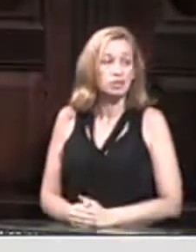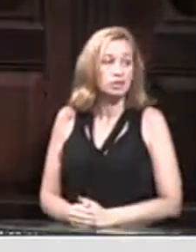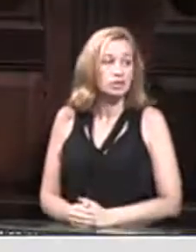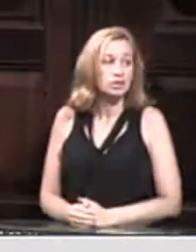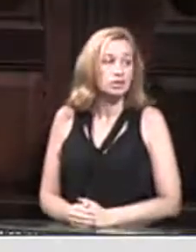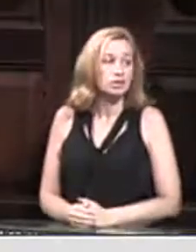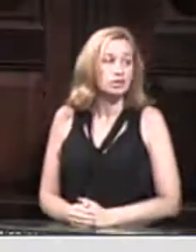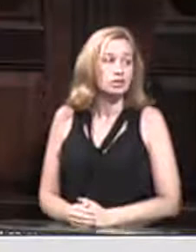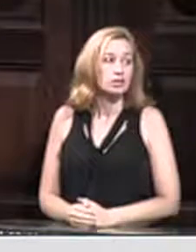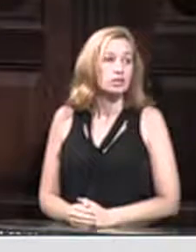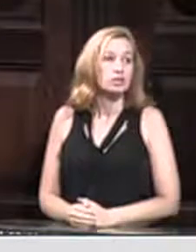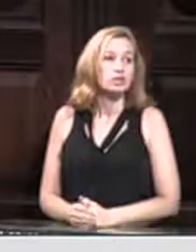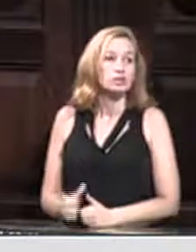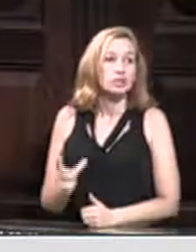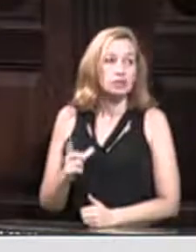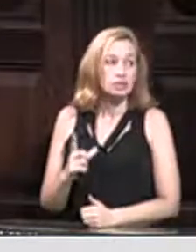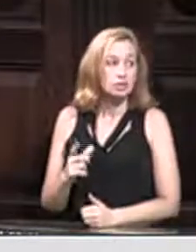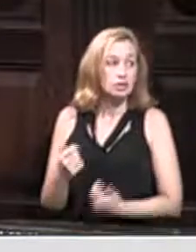deveria